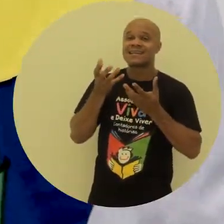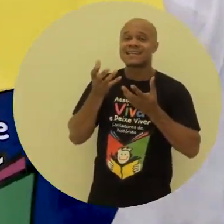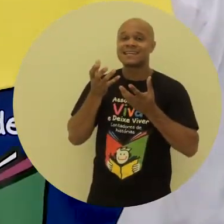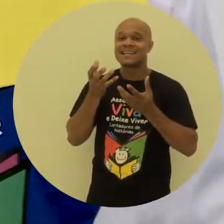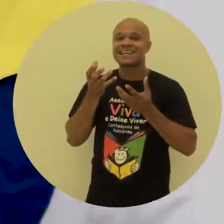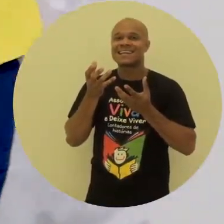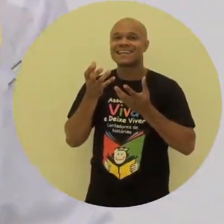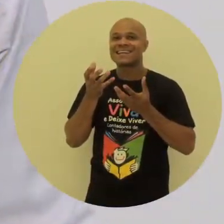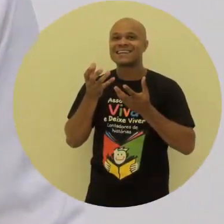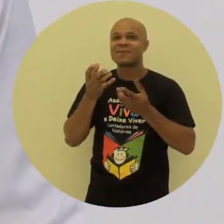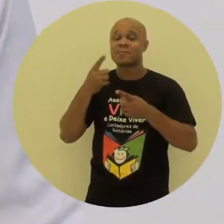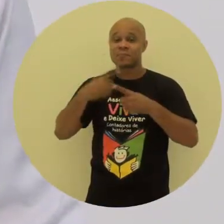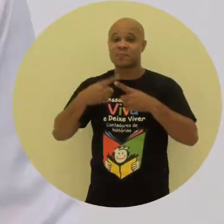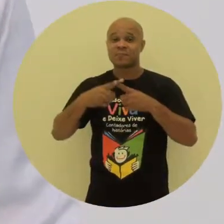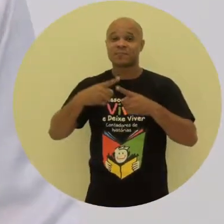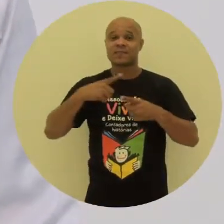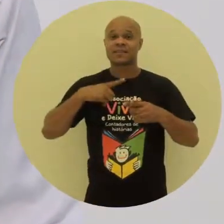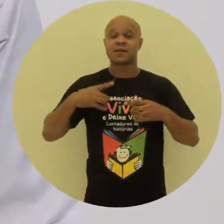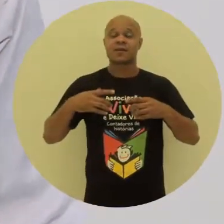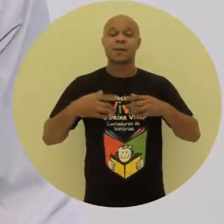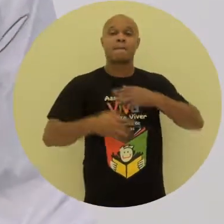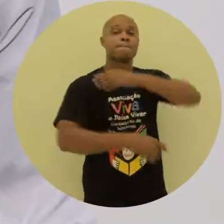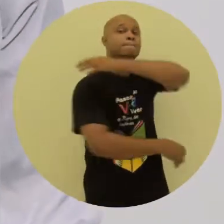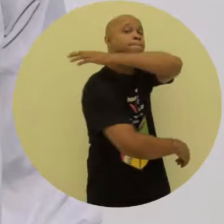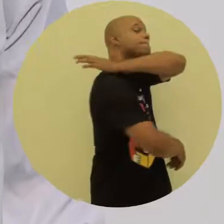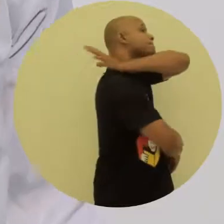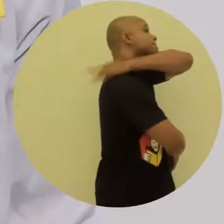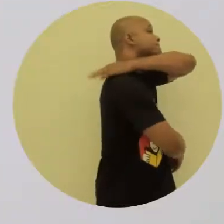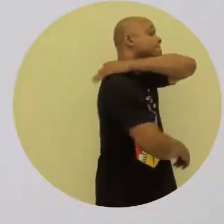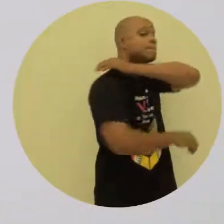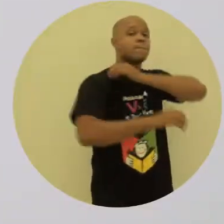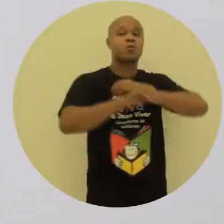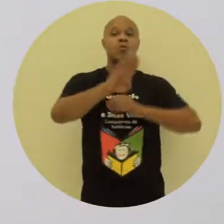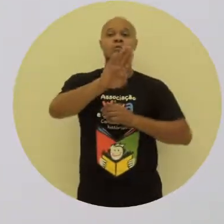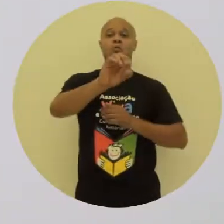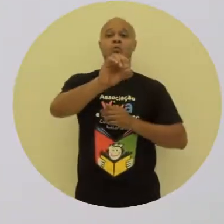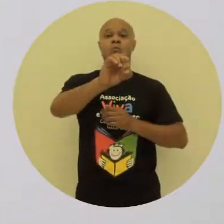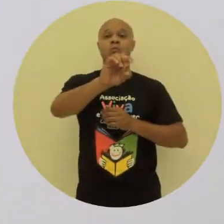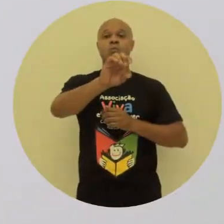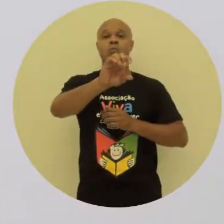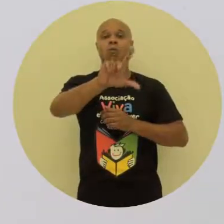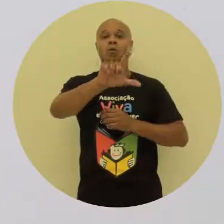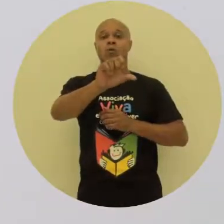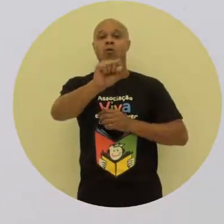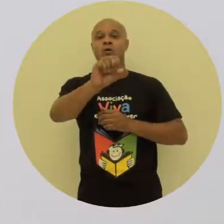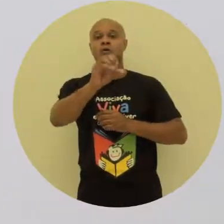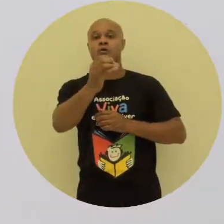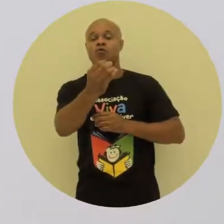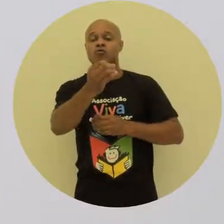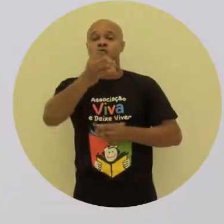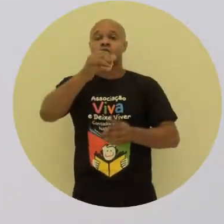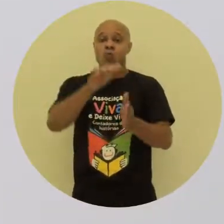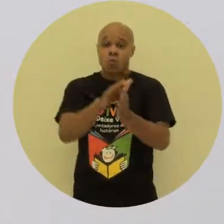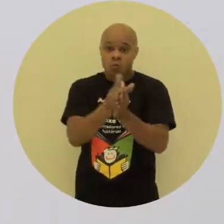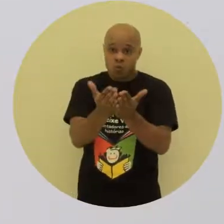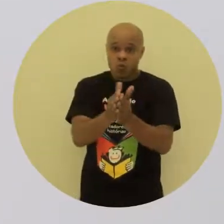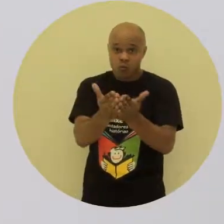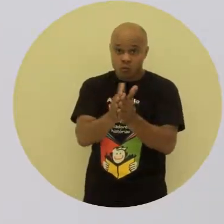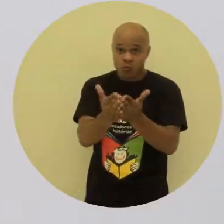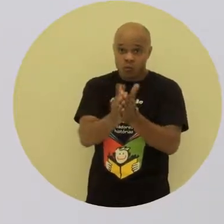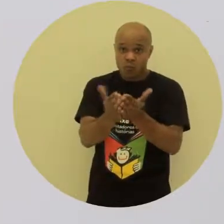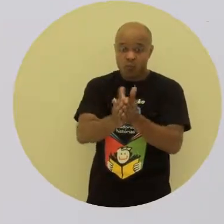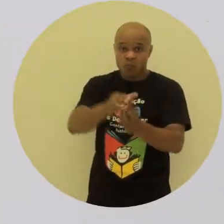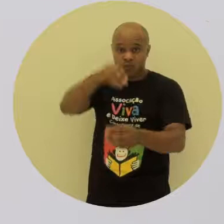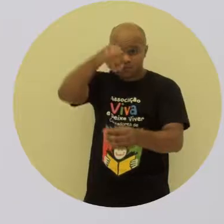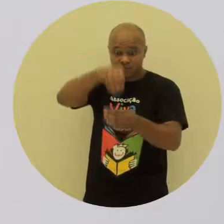de um grande bolso nas costas, onde nós podemos levar conteúdo